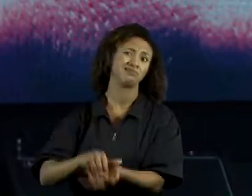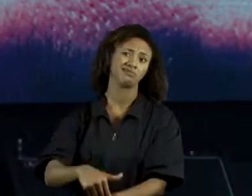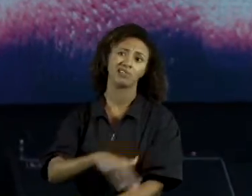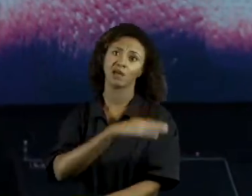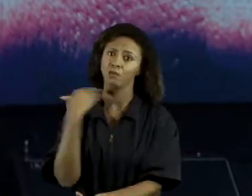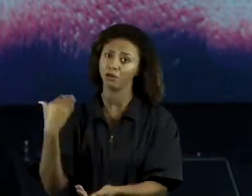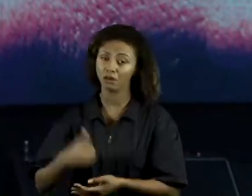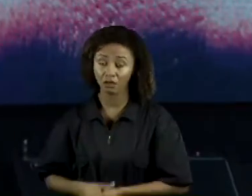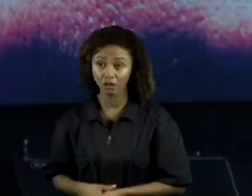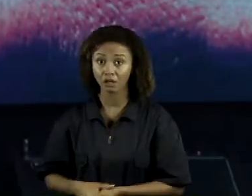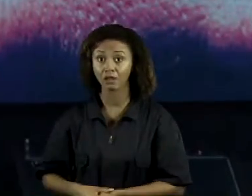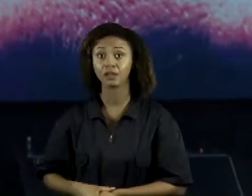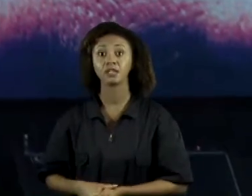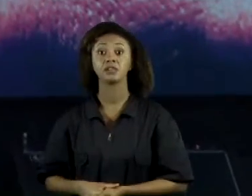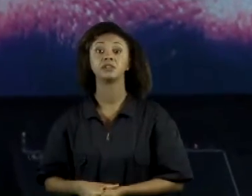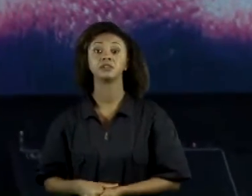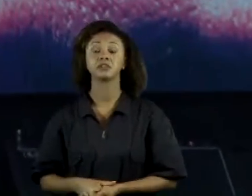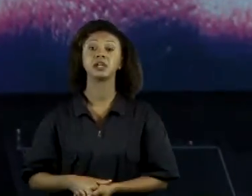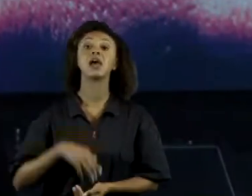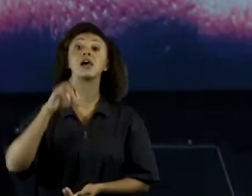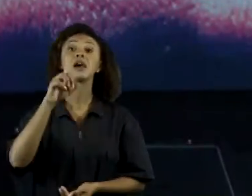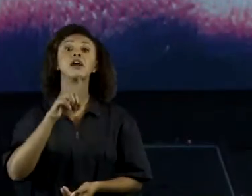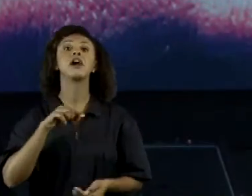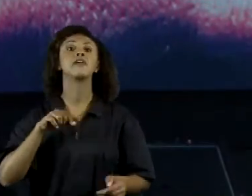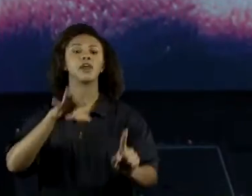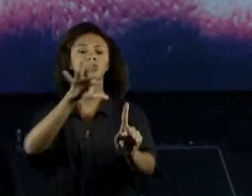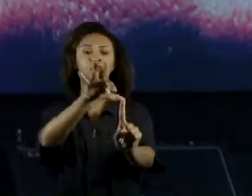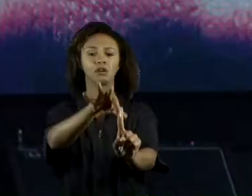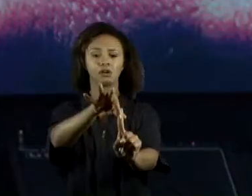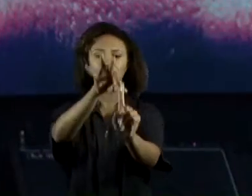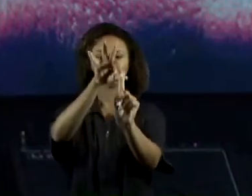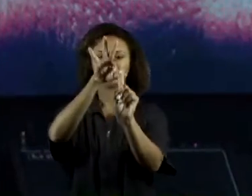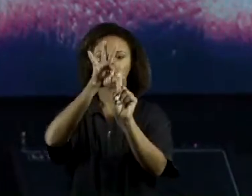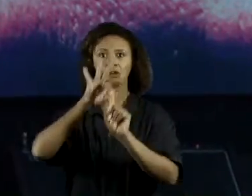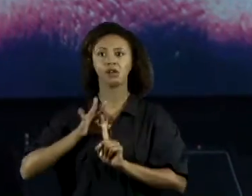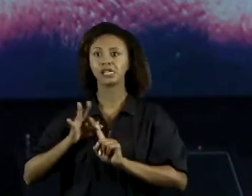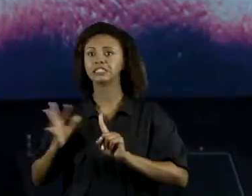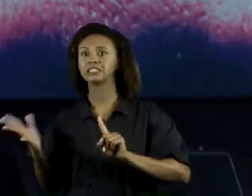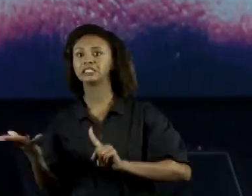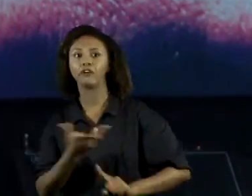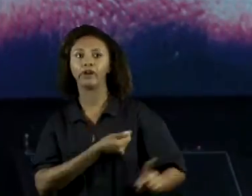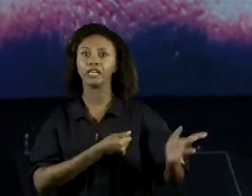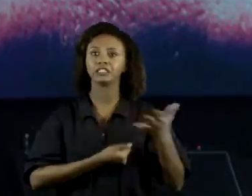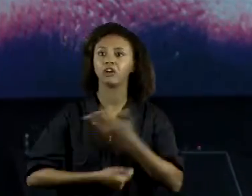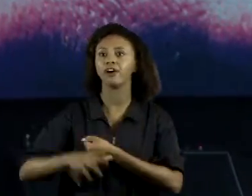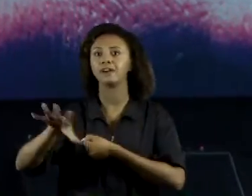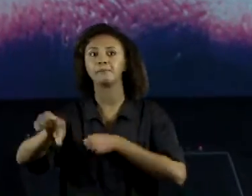Deus te chamou para a salvação, não olhe para trás.